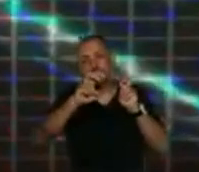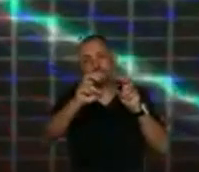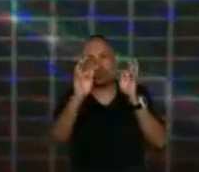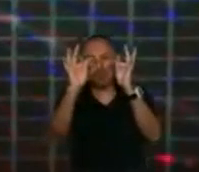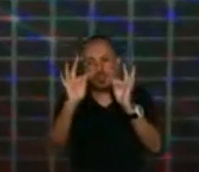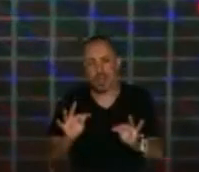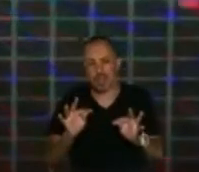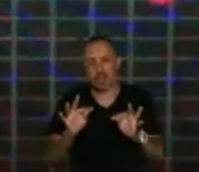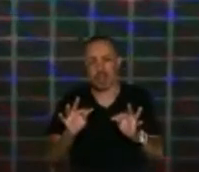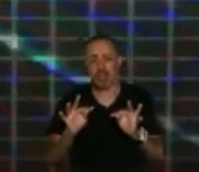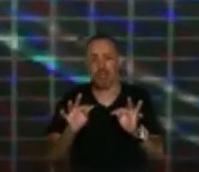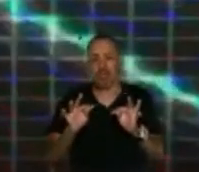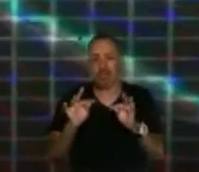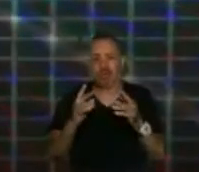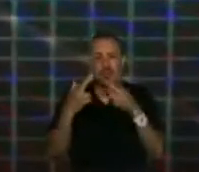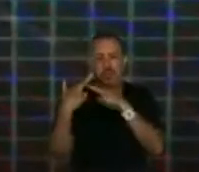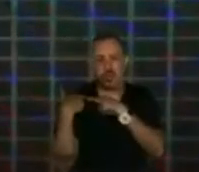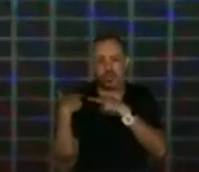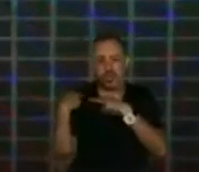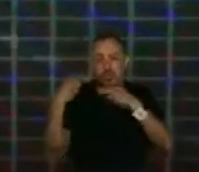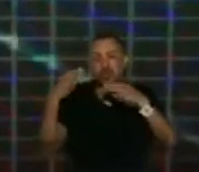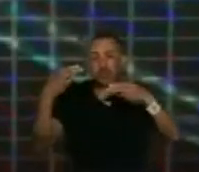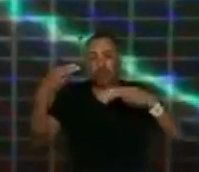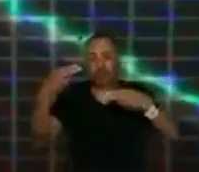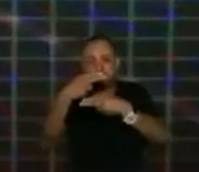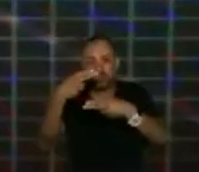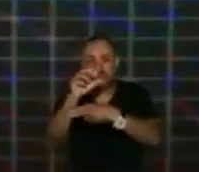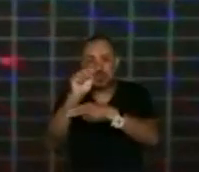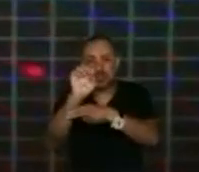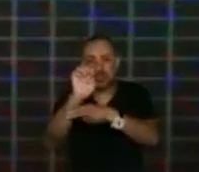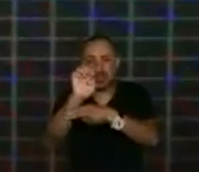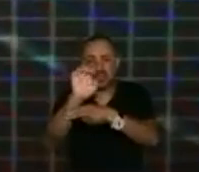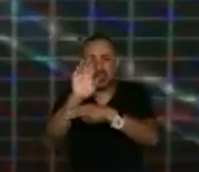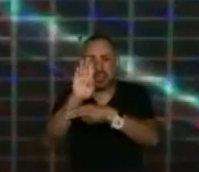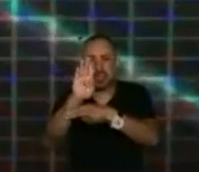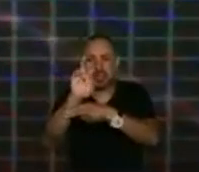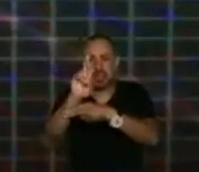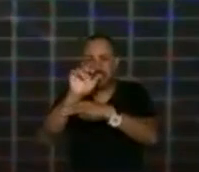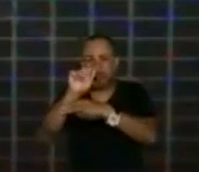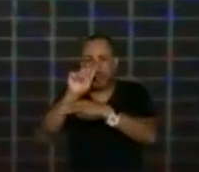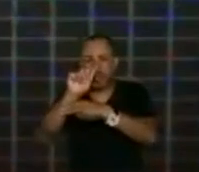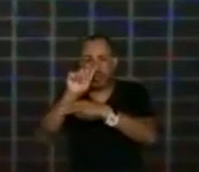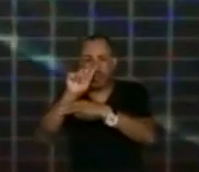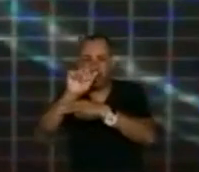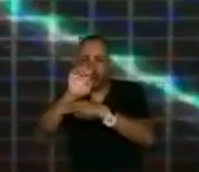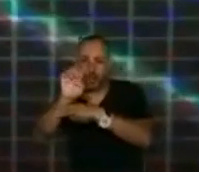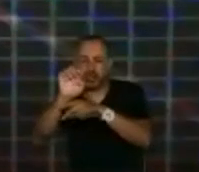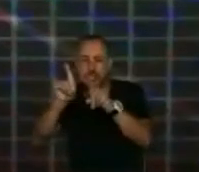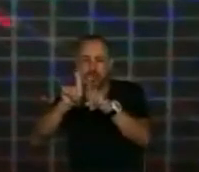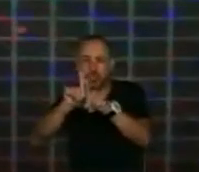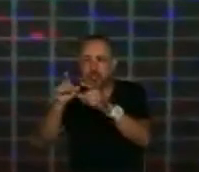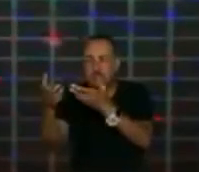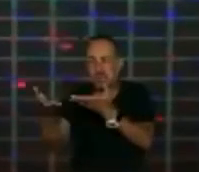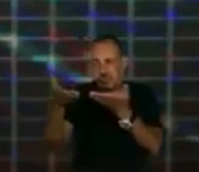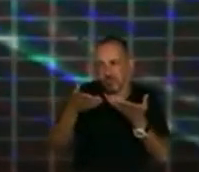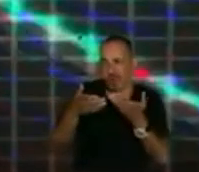por tudo. Ao Sebrae, principalmente pela realização do evento, mas também pelo convite, foi legal ver isso de